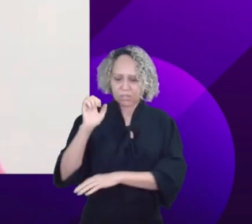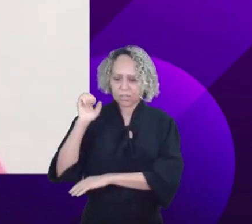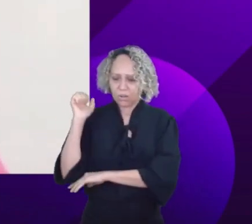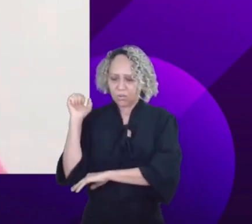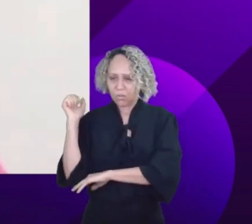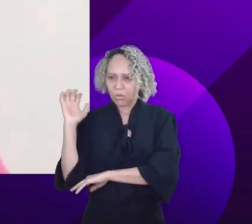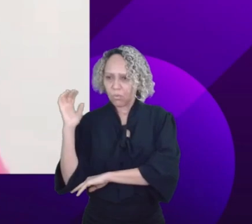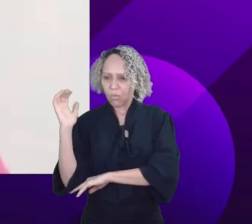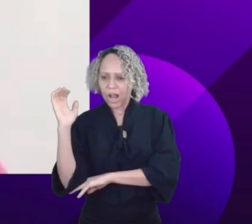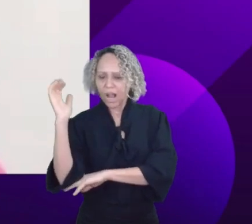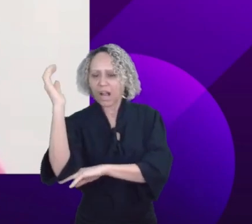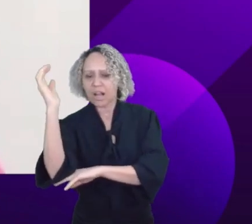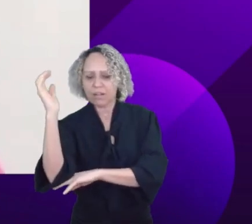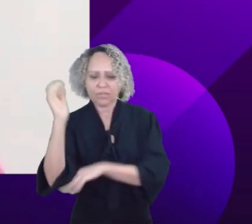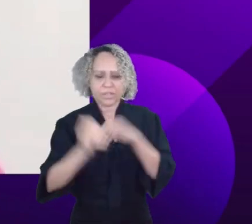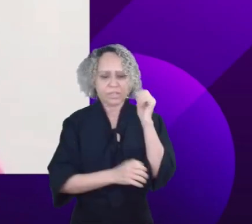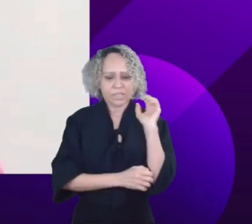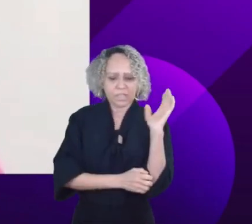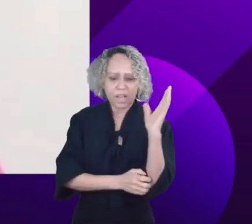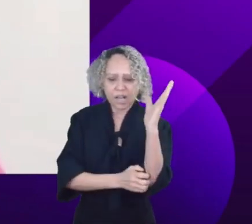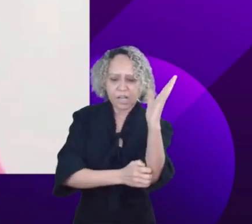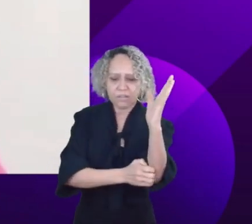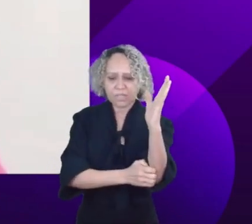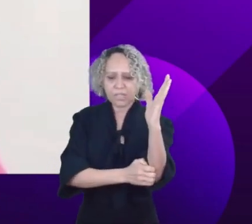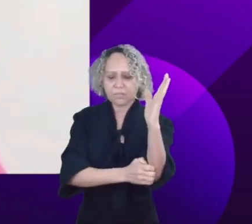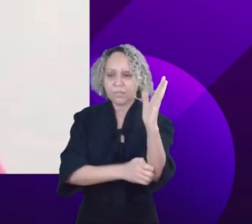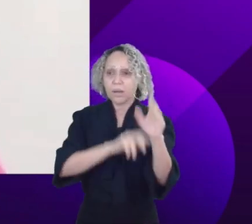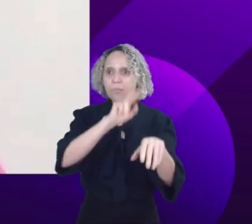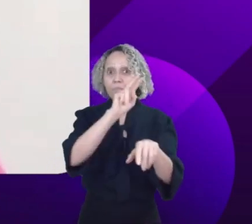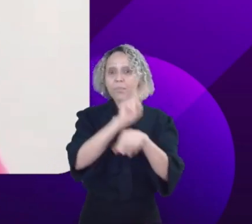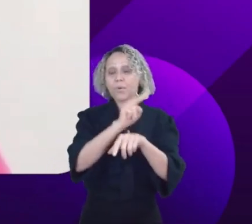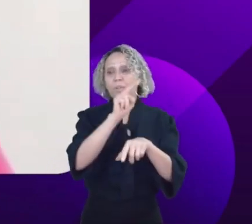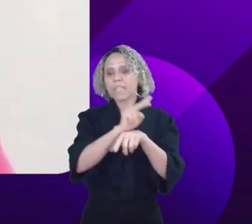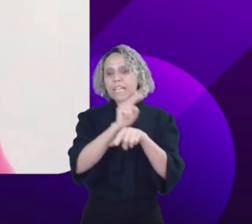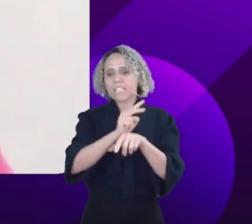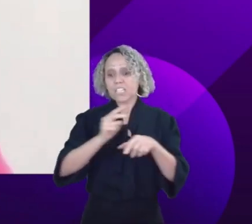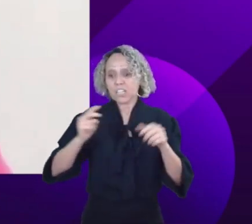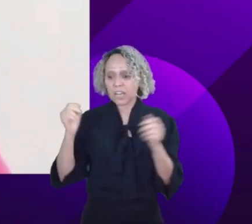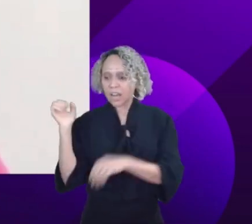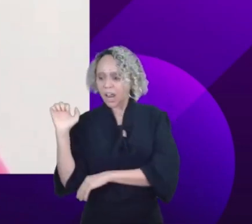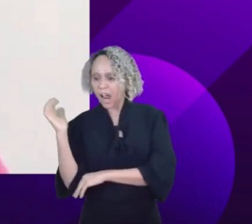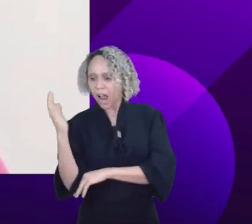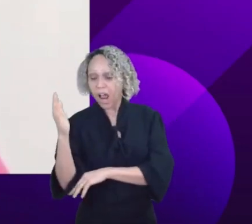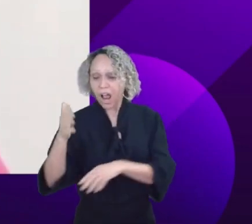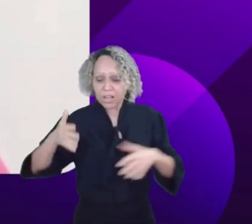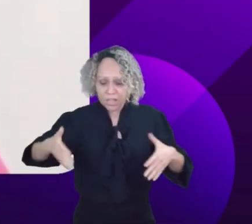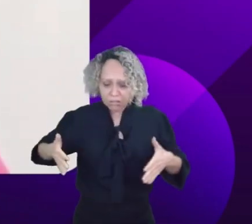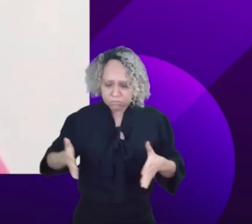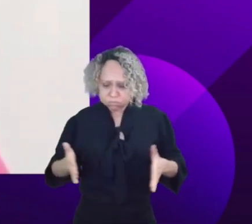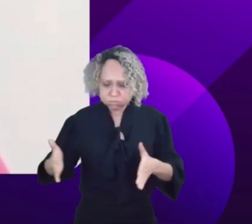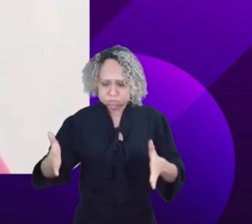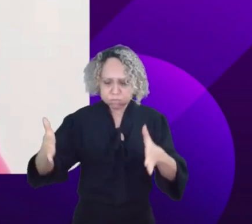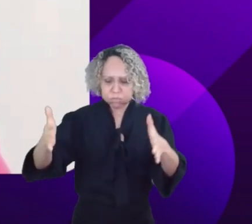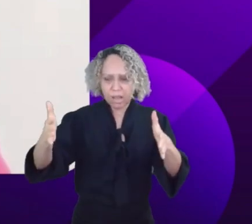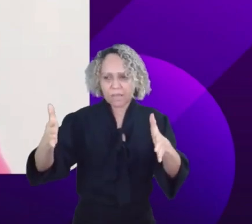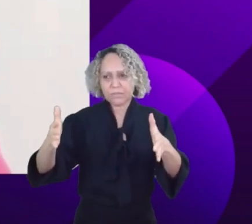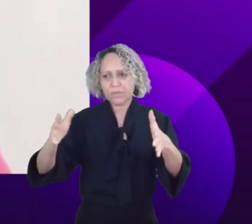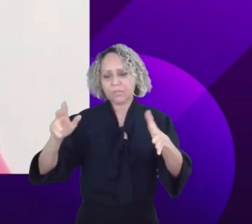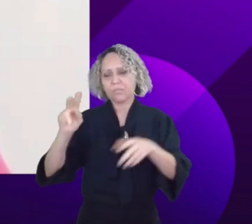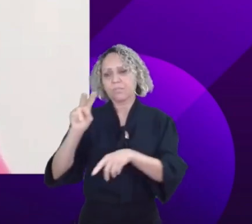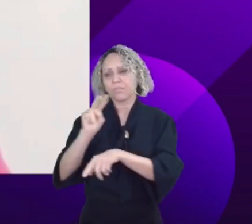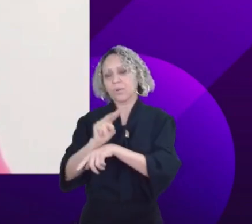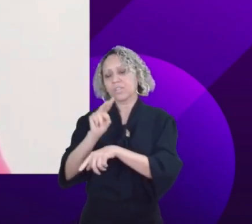medida extremamente importante. Então, claro, para a gente tratar tudo isso, a gente precisa estar bastante atento, né? Hoje o governo